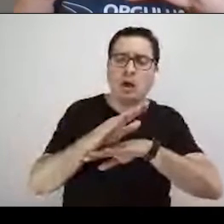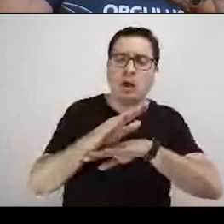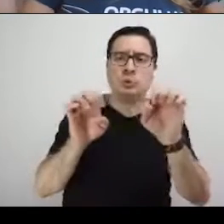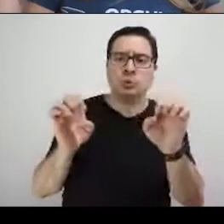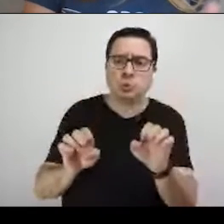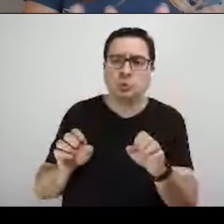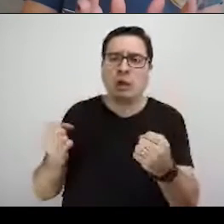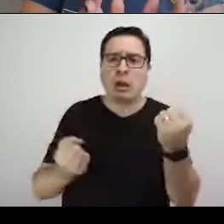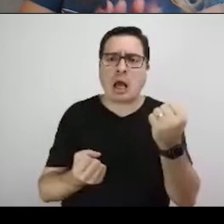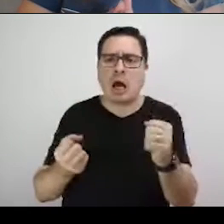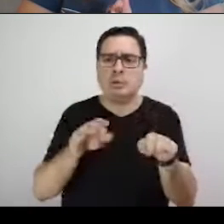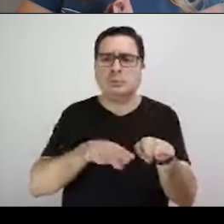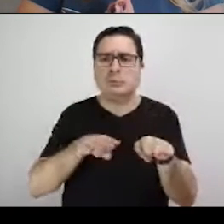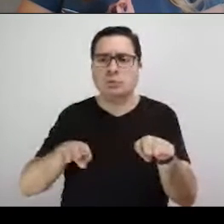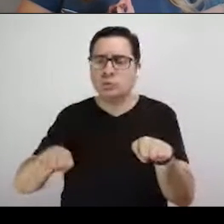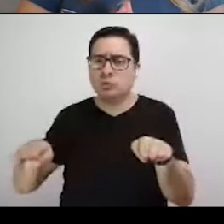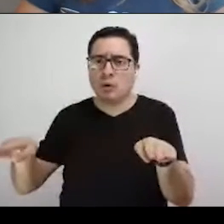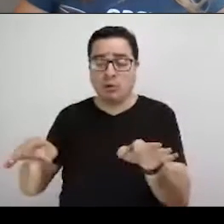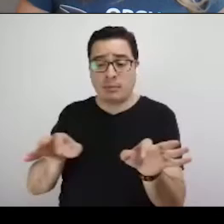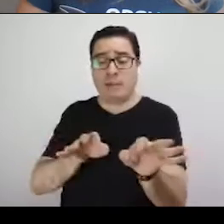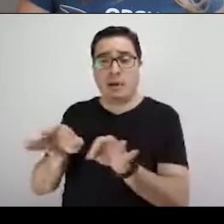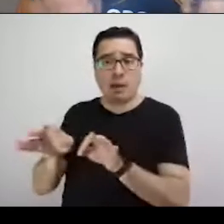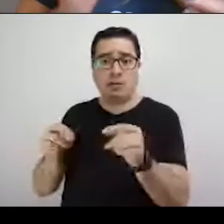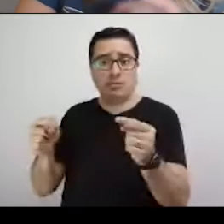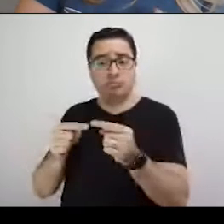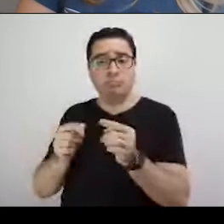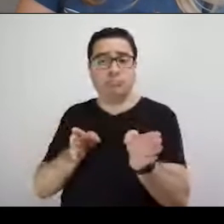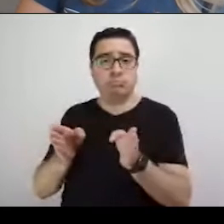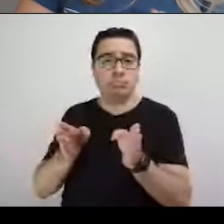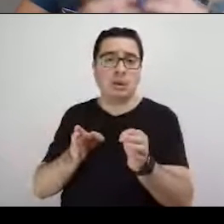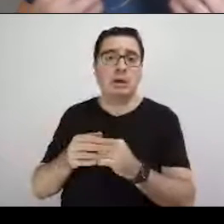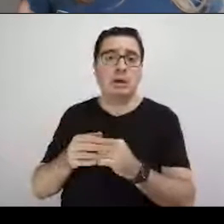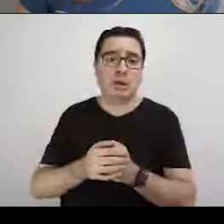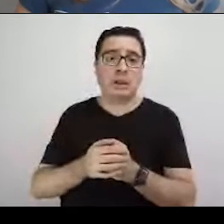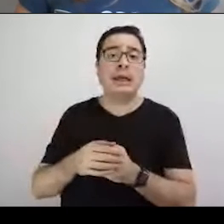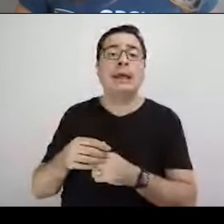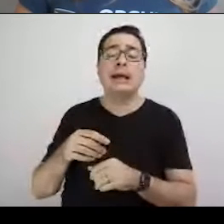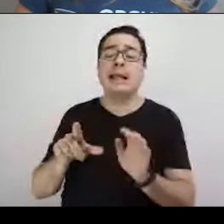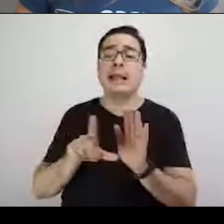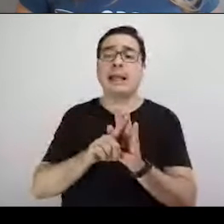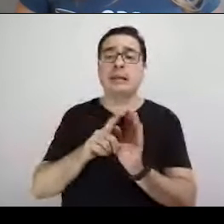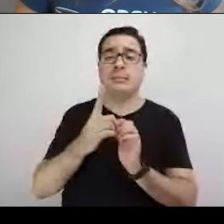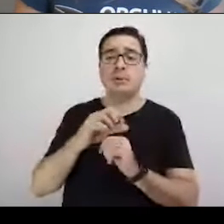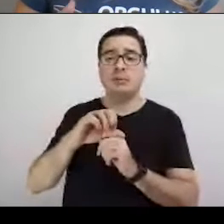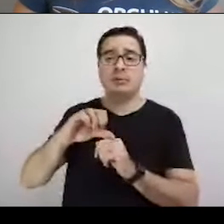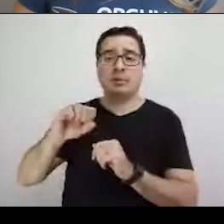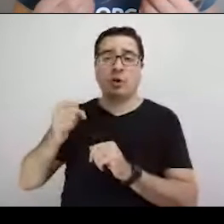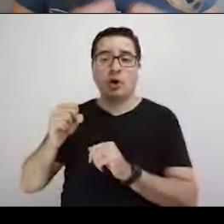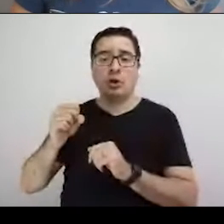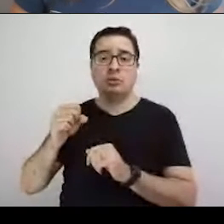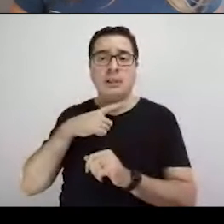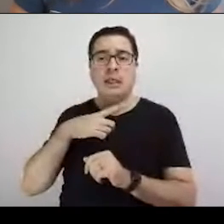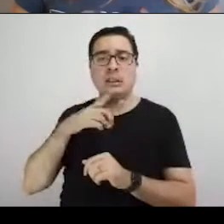estacionamentos, que se reflete essa lei. E a lei de 98 sobre os direitos autorais. Então,